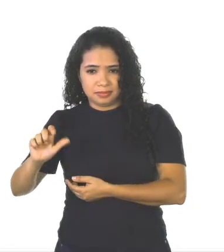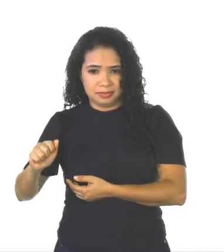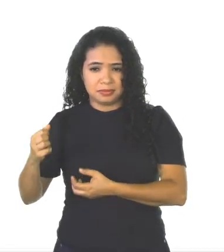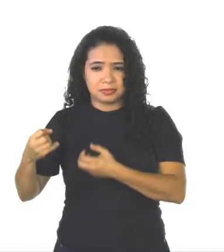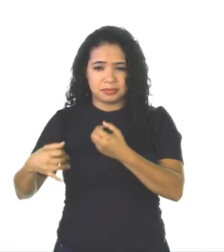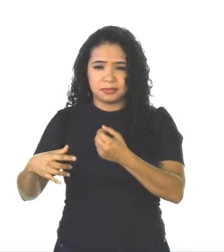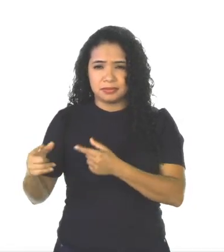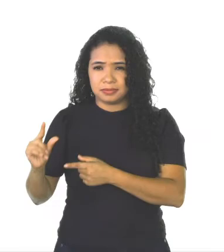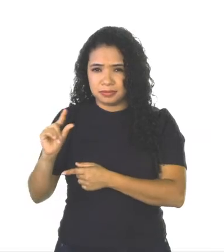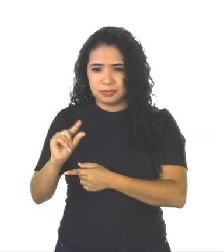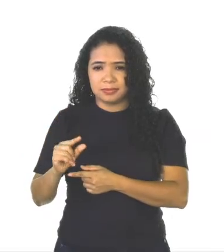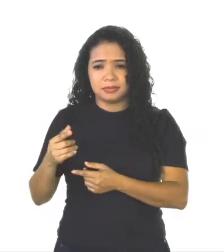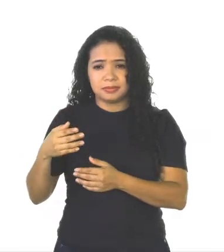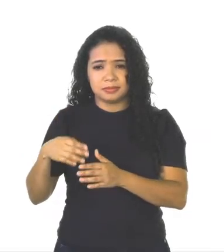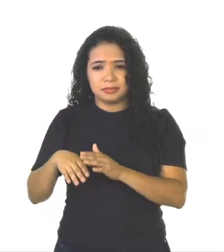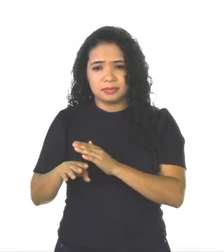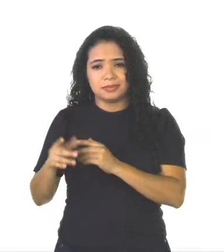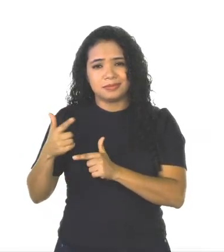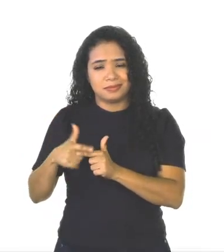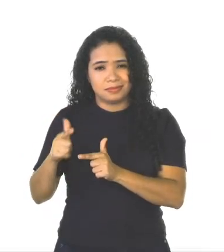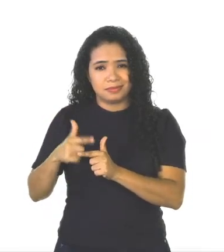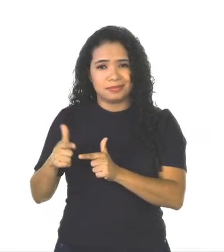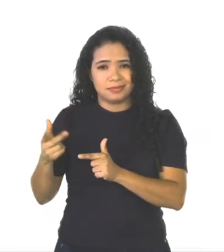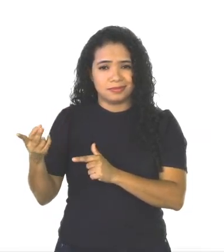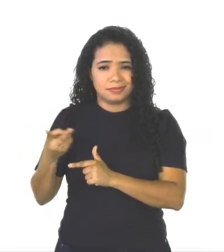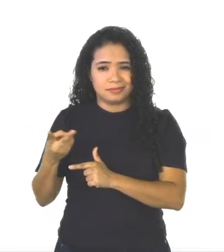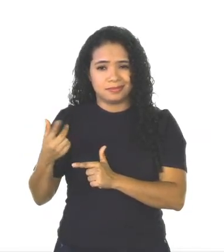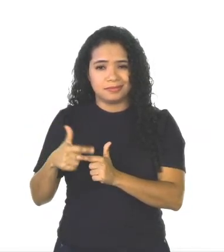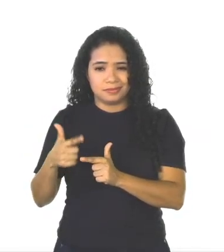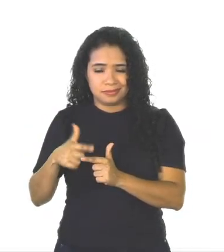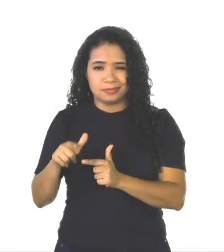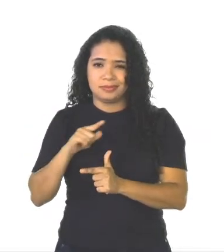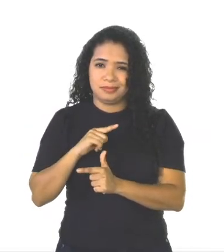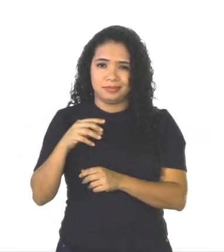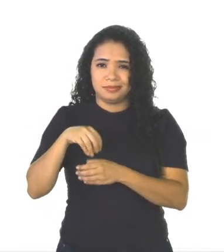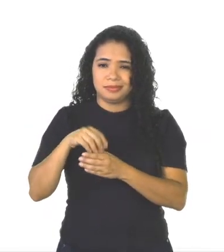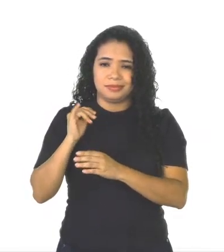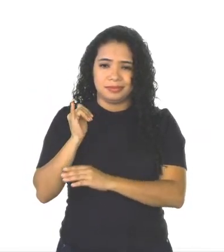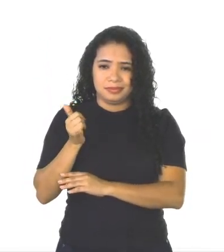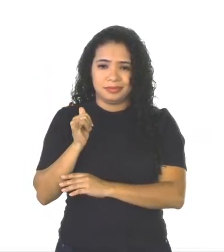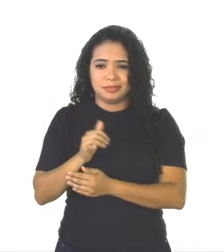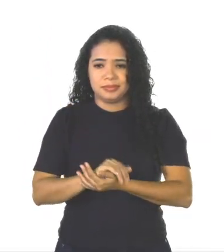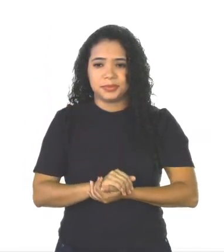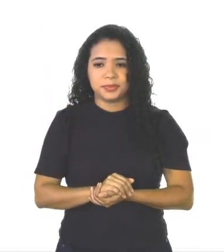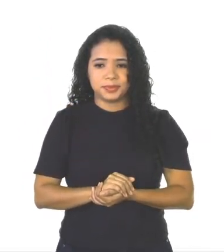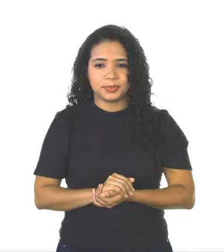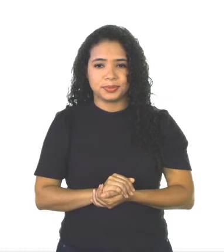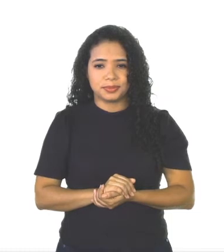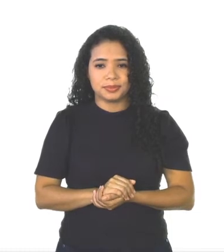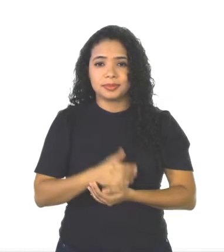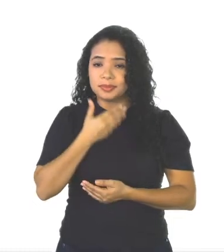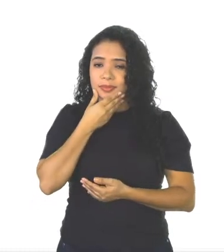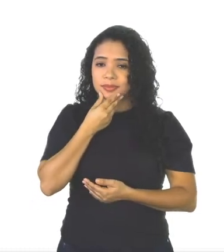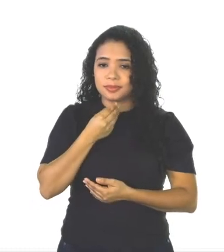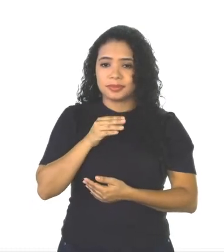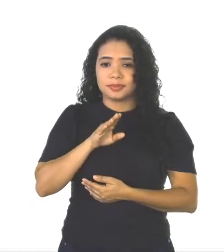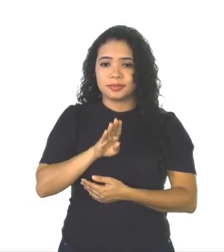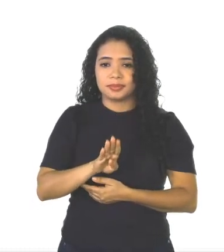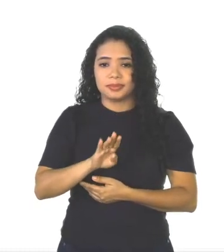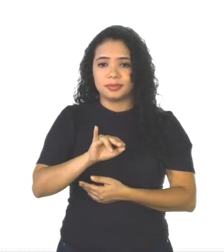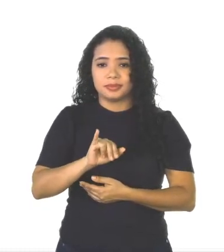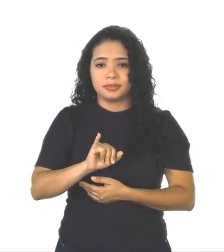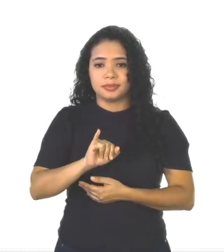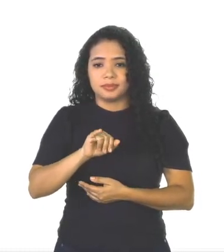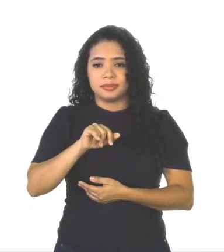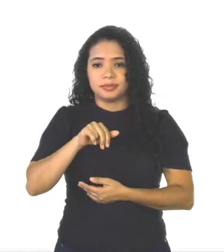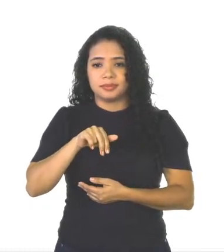sabe é que elas costumam arranjar problemas, elas quase não aparecem na narrativa, né? O outro, né, um rapaz, Mr.